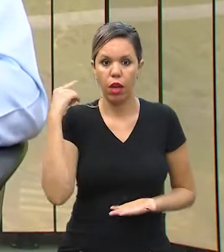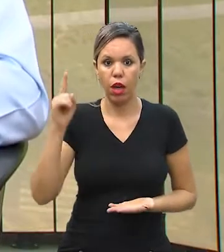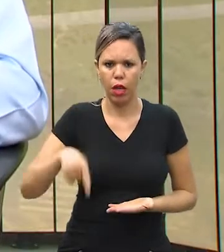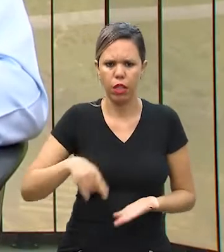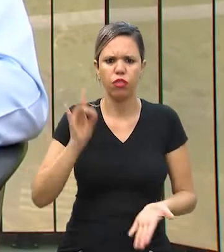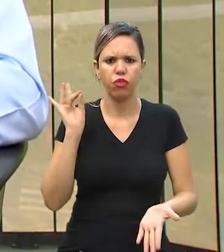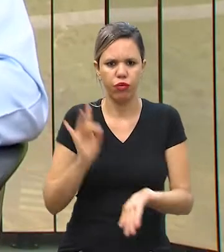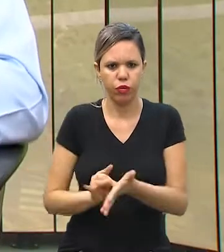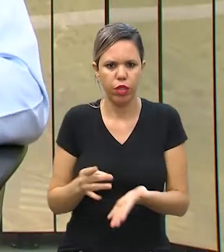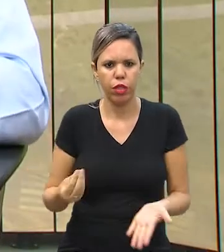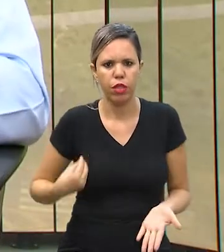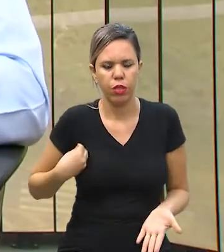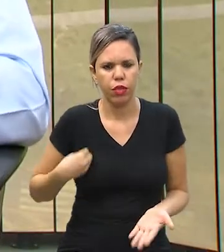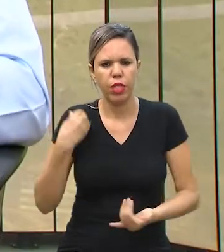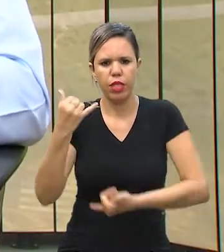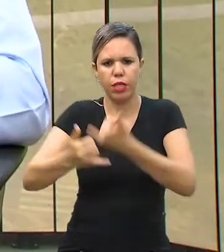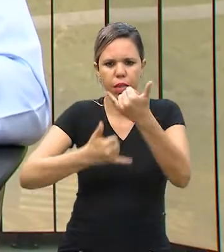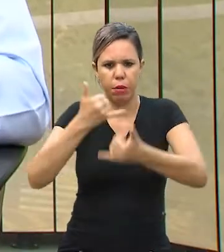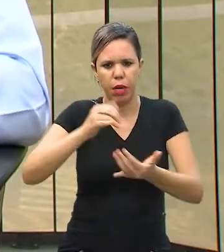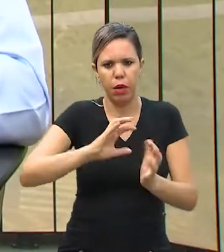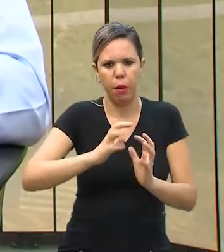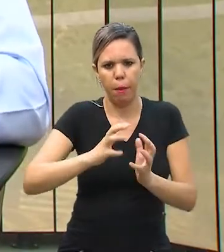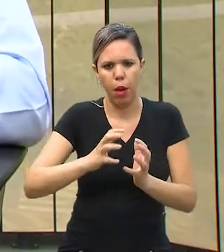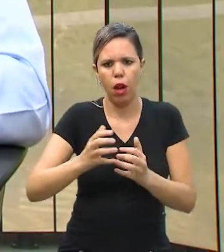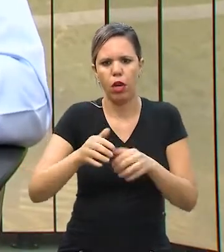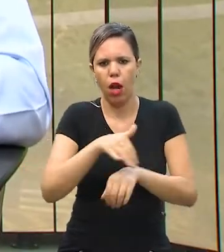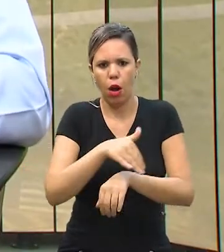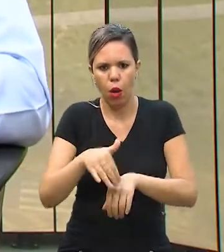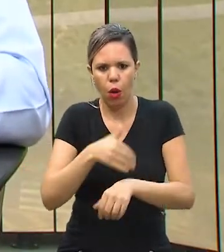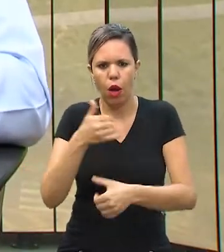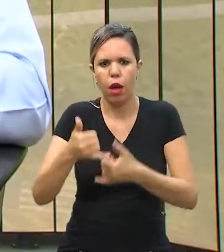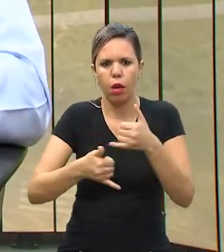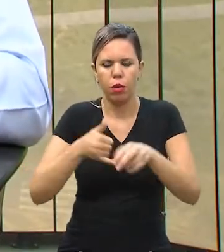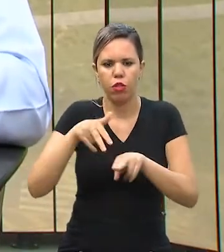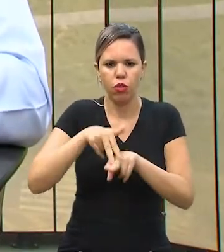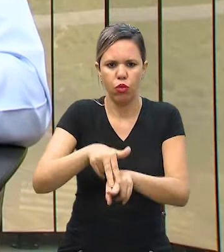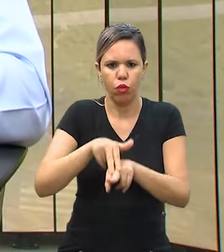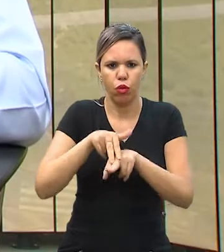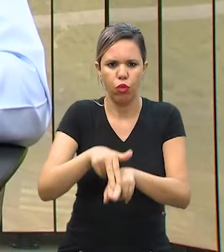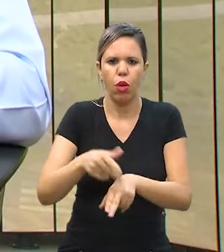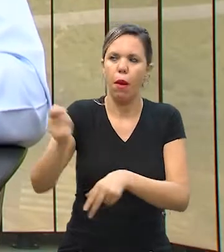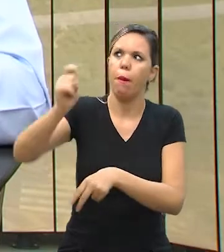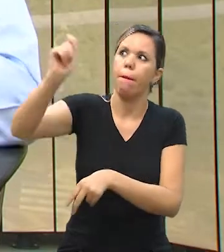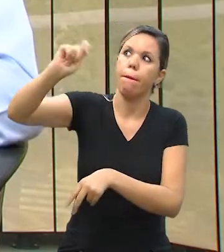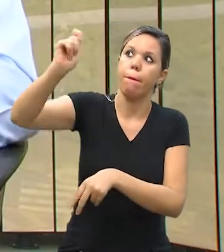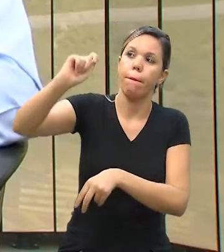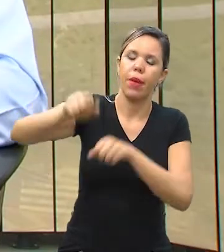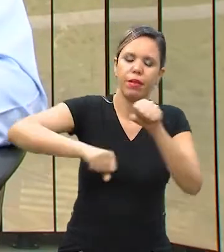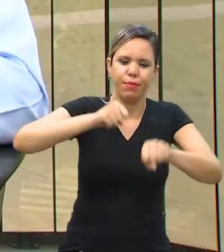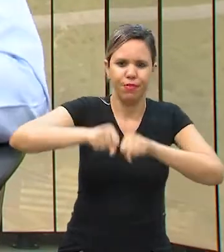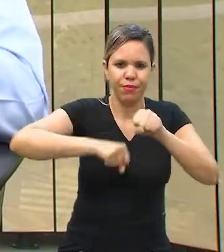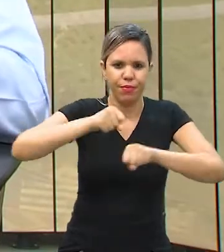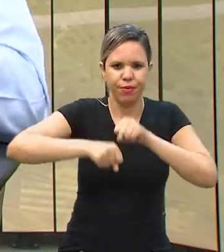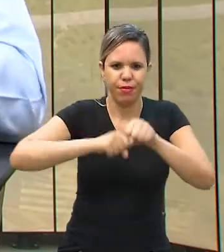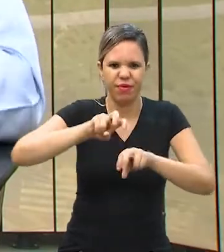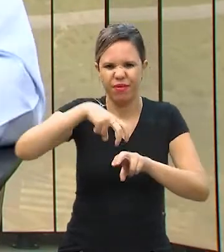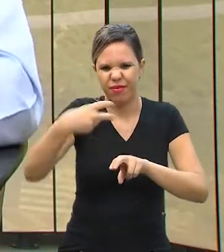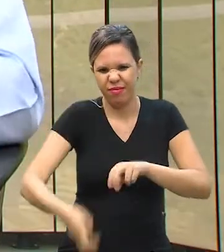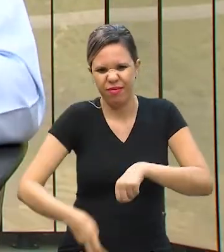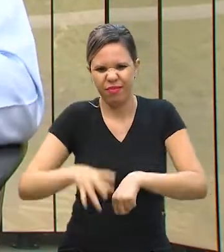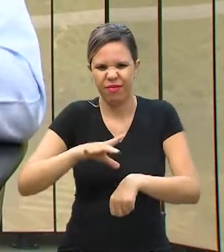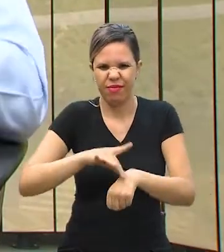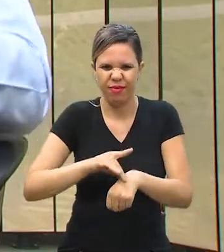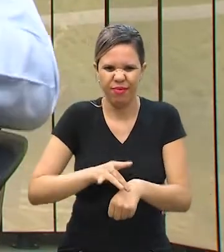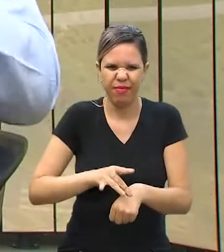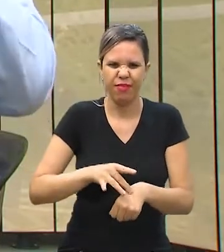de verdade, né? Eu brincava de bola na rua, eu andava de carrinho de rolamã, eu soltava pipa, era bicicleta, caía, se